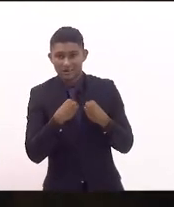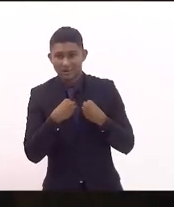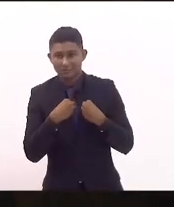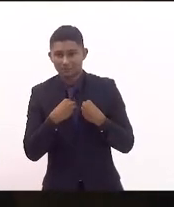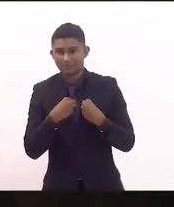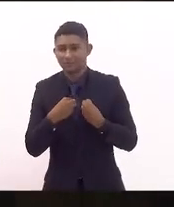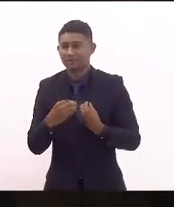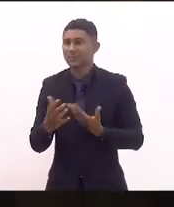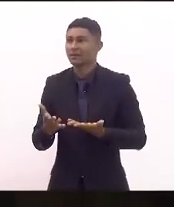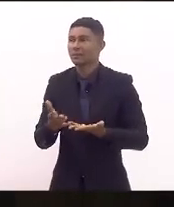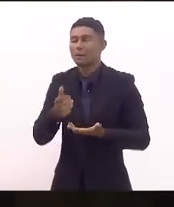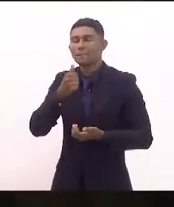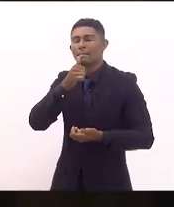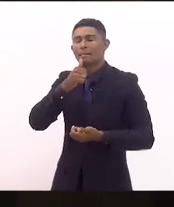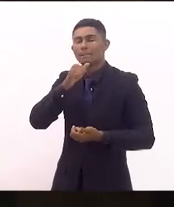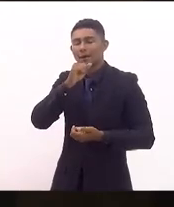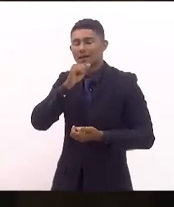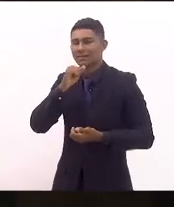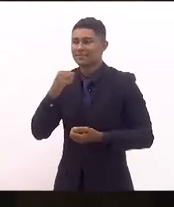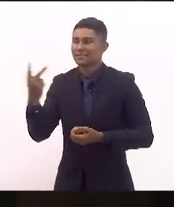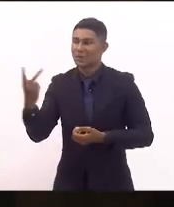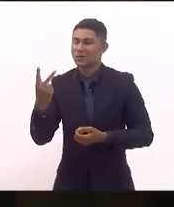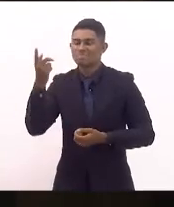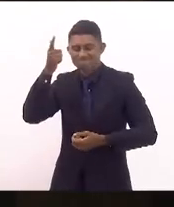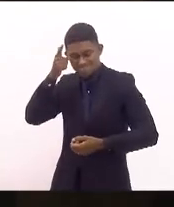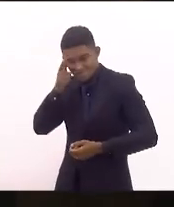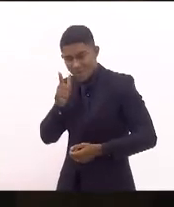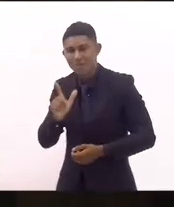Mãe, nós conseguimos.